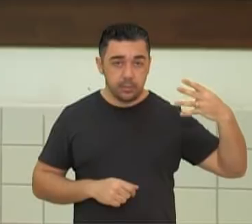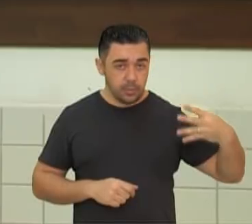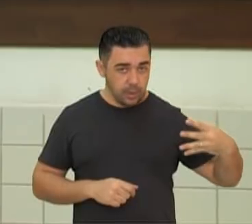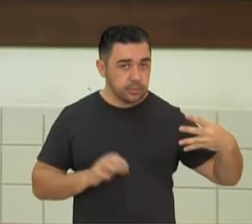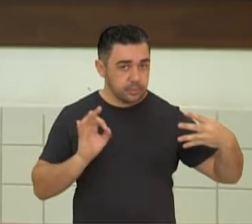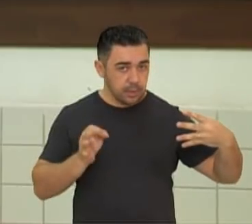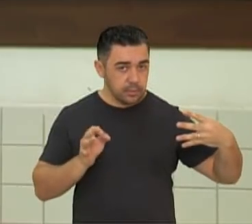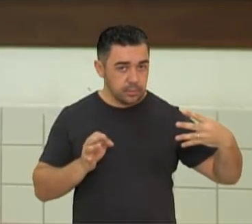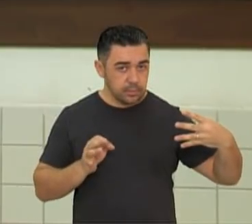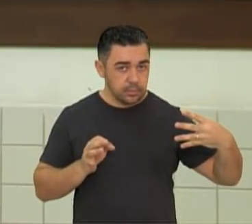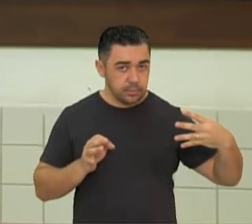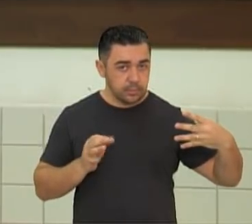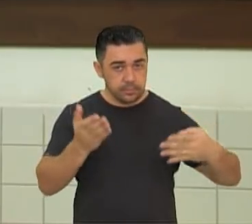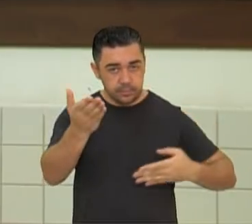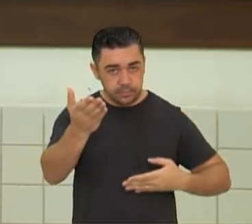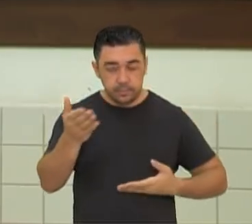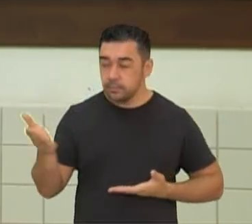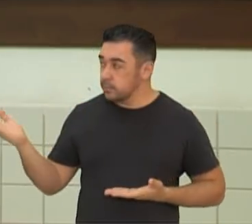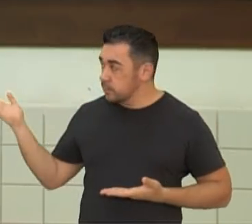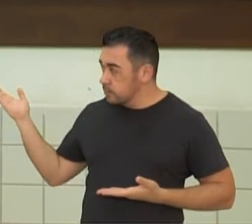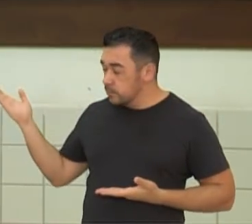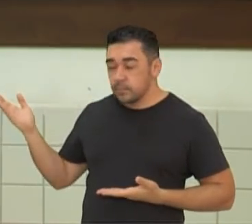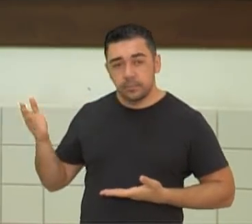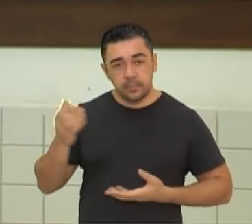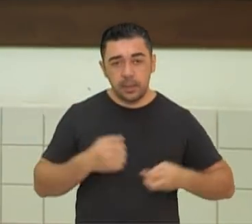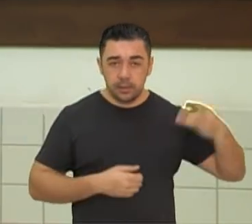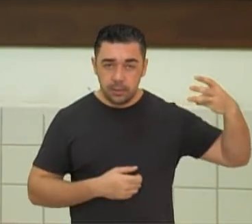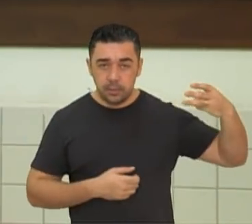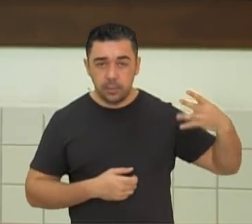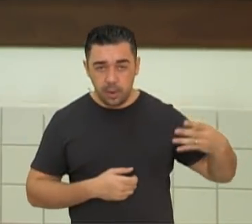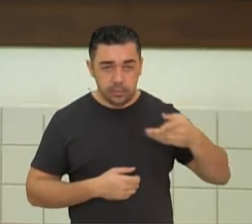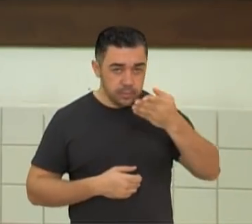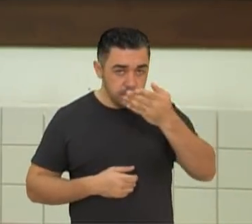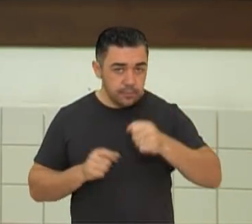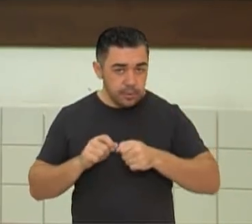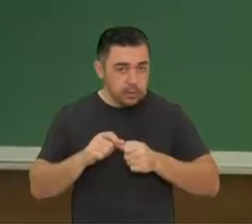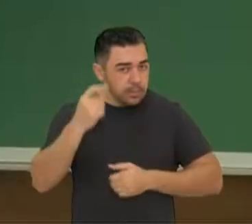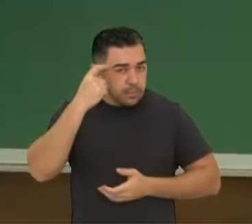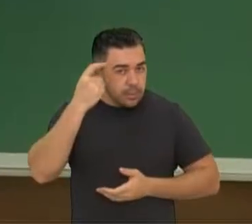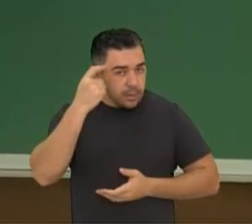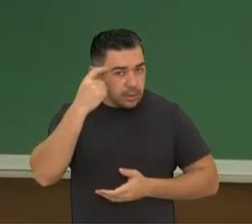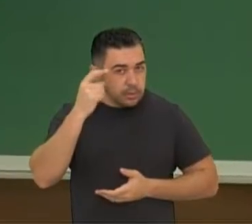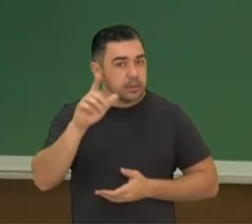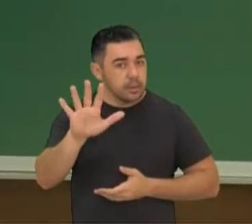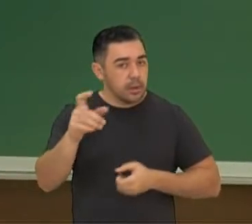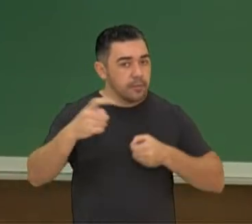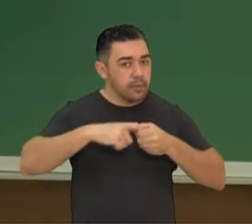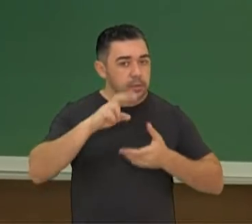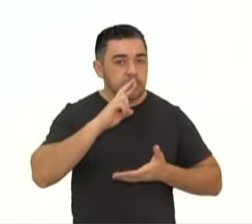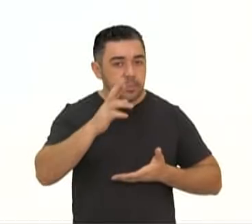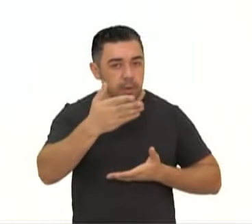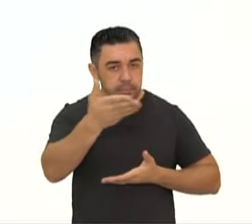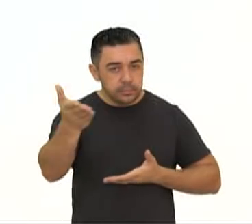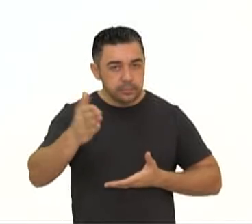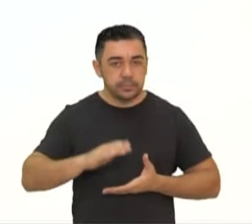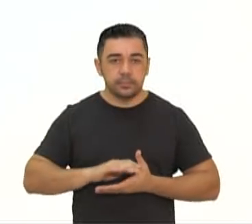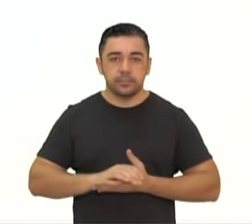a número 4. Tá? Então, tá ali a número 3 e a número 4. Pense um pouquinho e a gente já volta com a resposta.